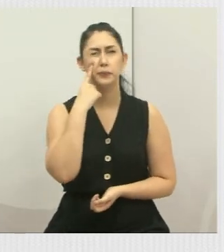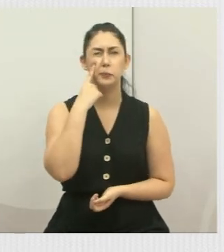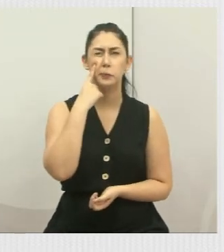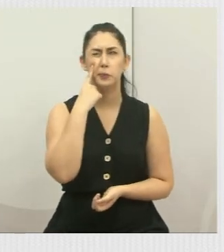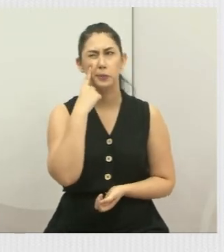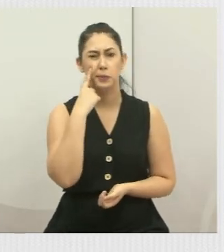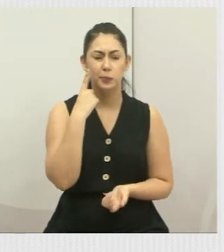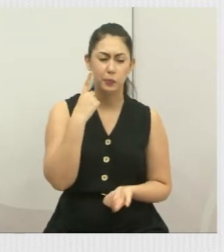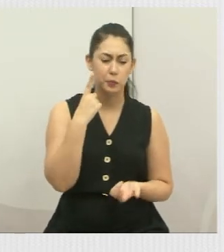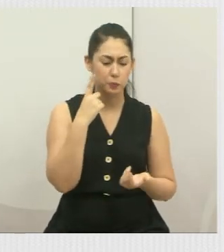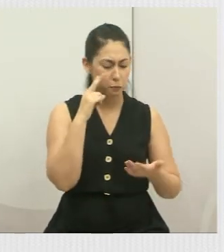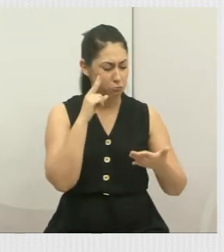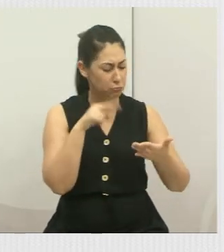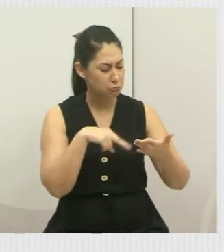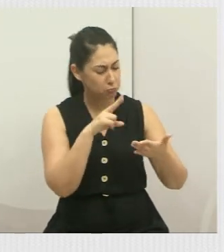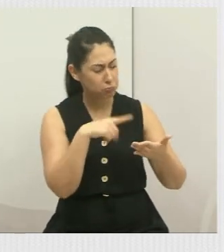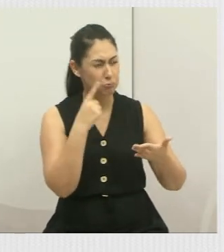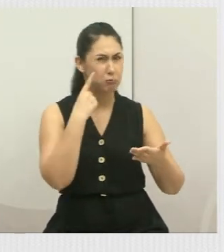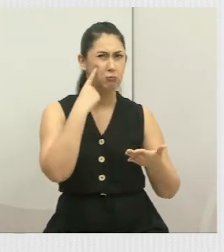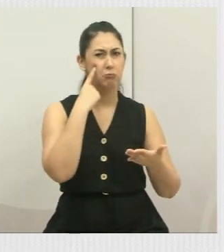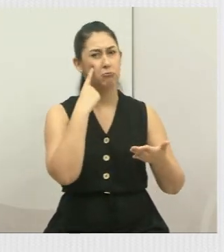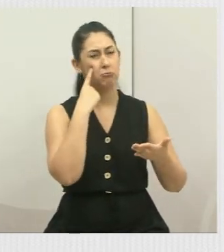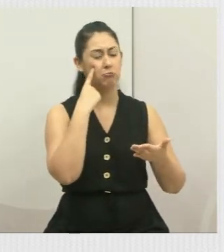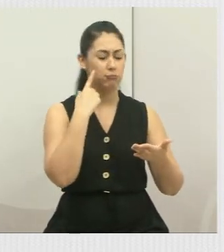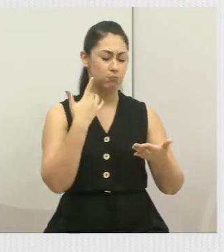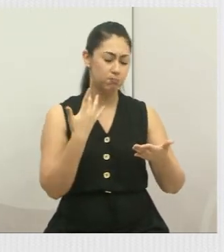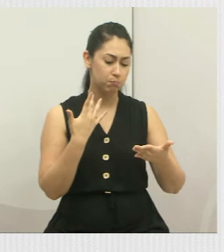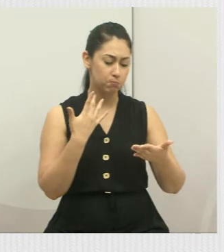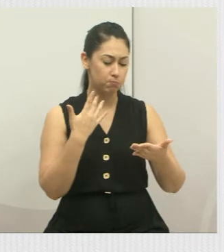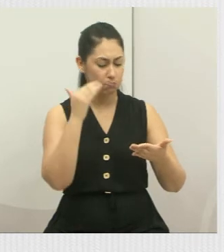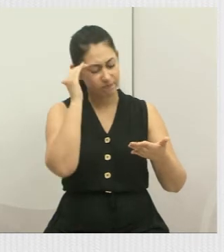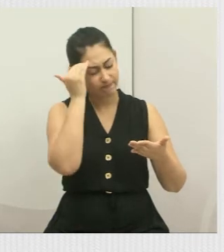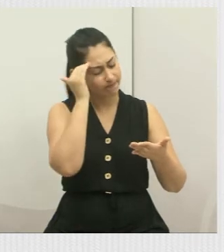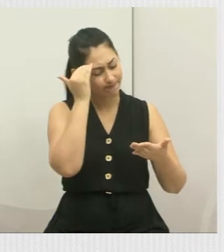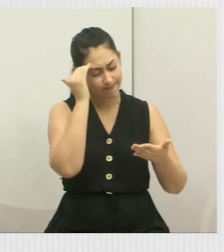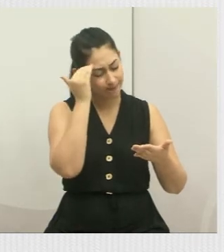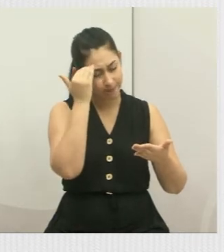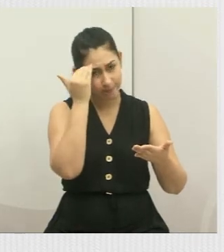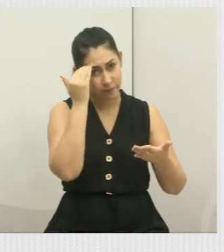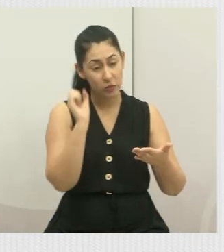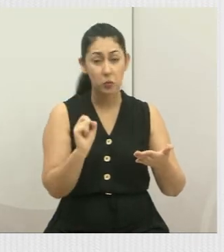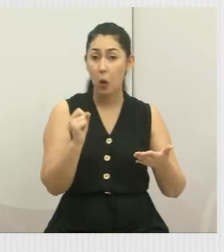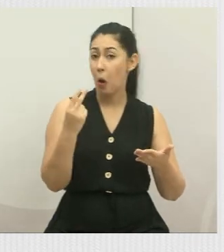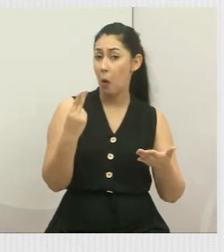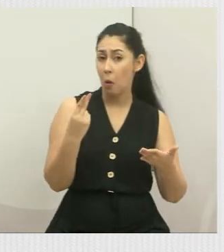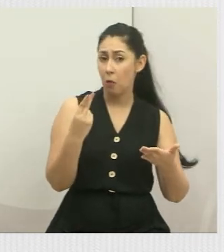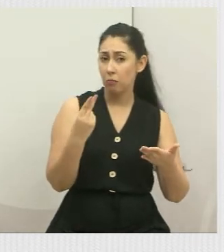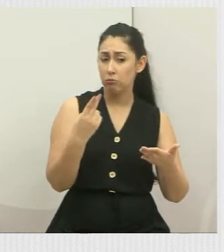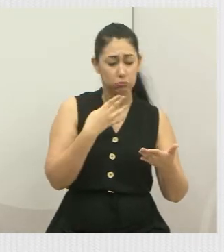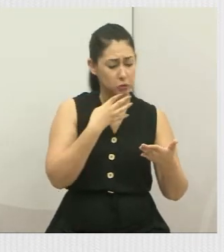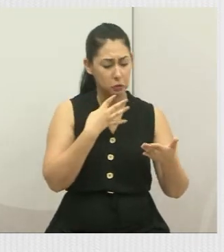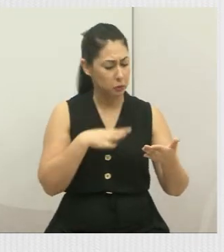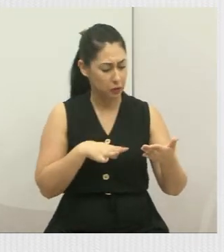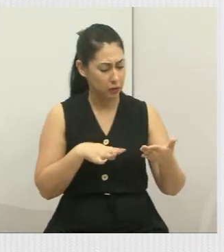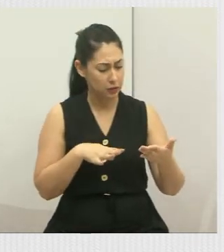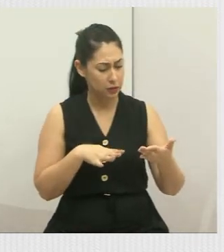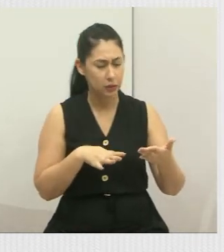relação a um desses temas que nós estamos tratando, temas ou estruturas, deixe